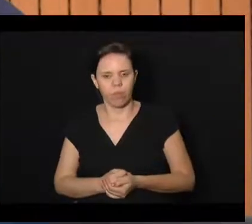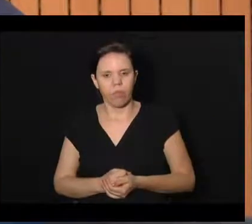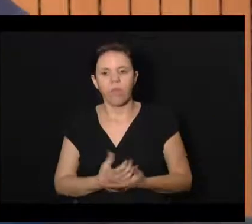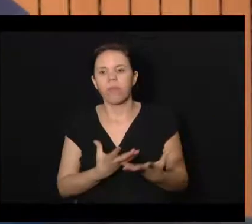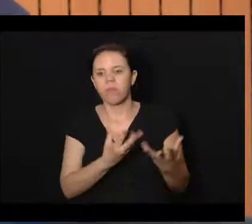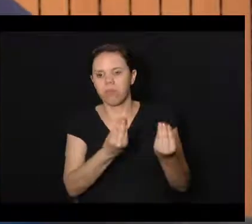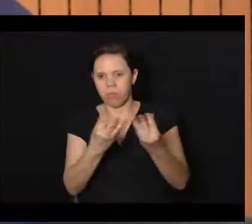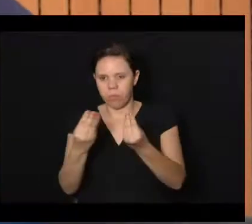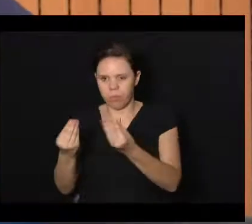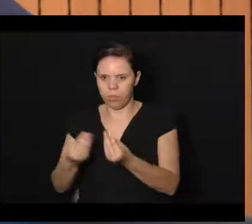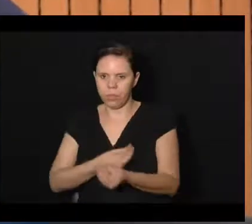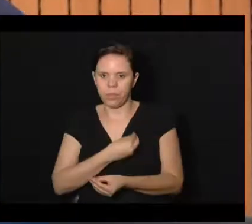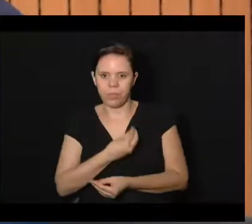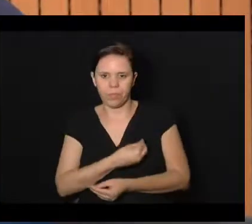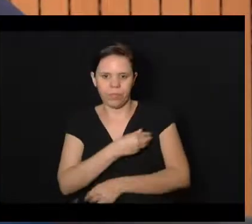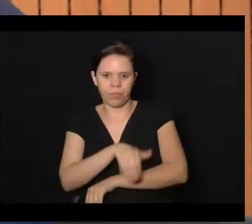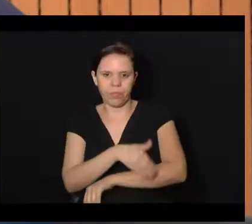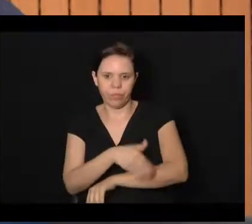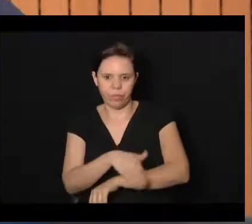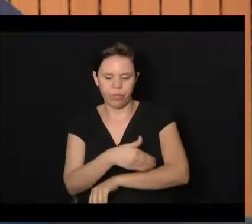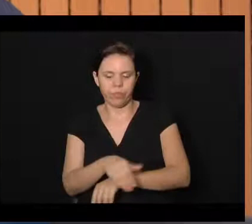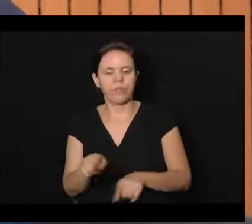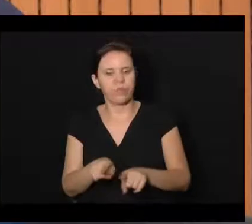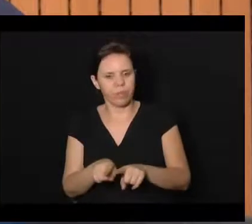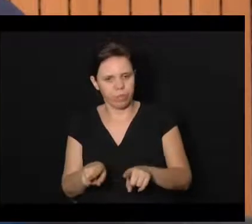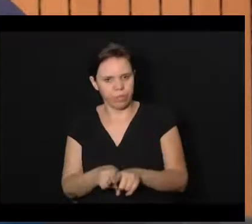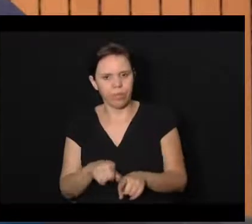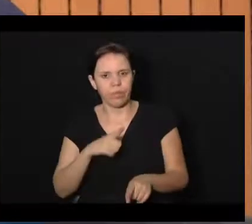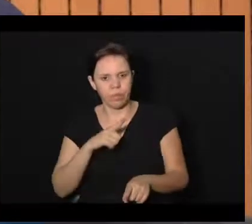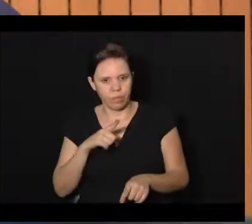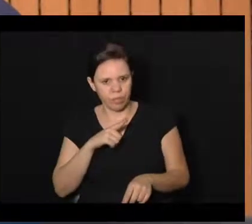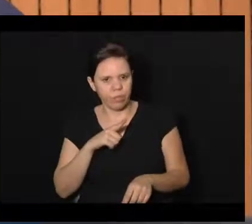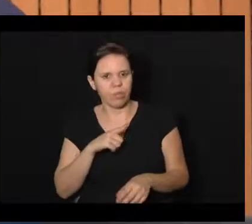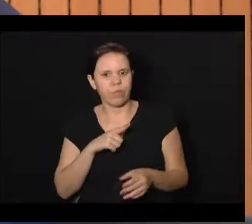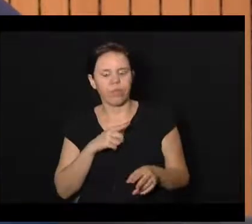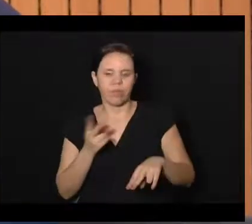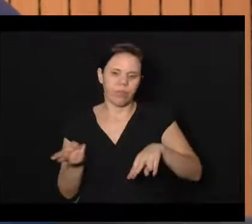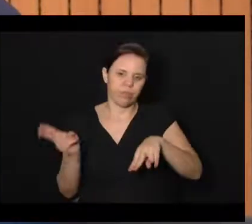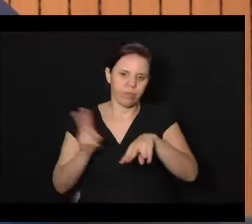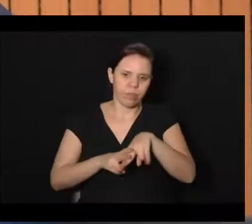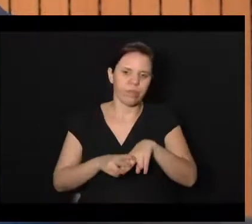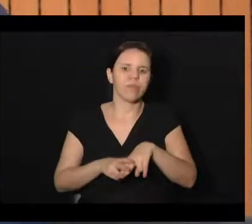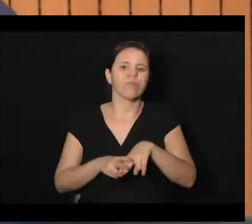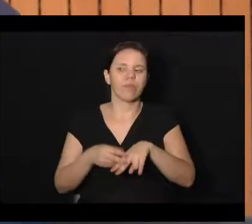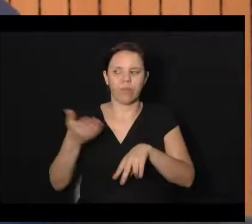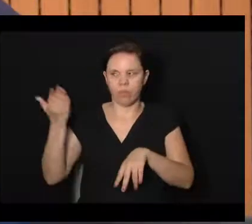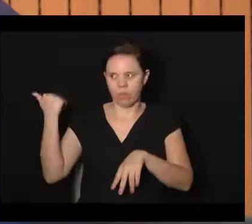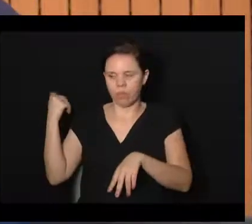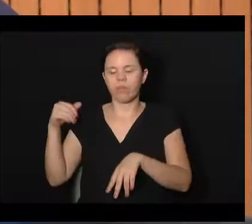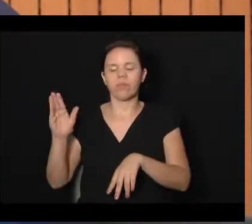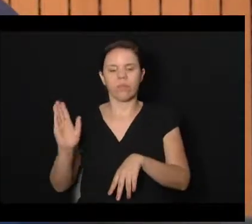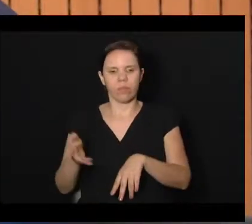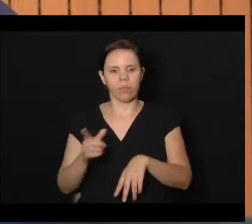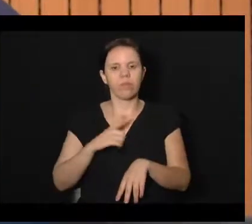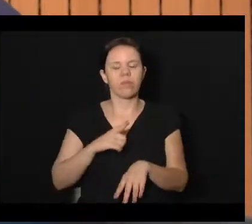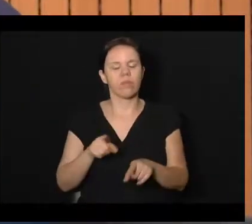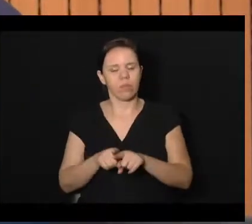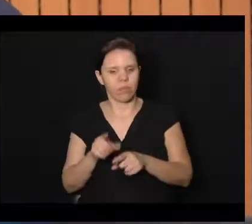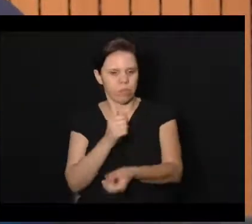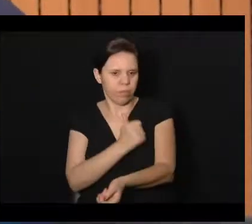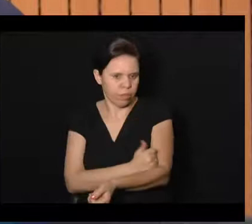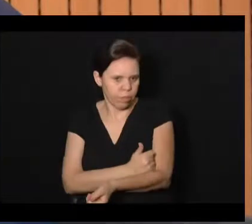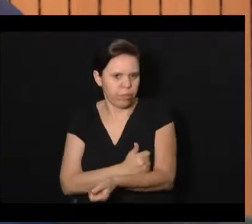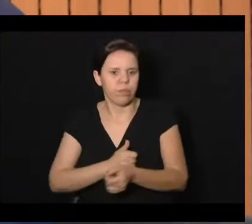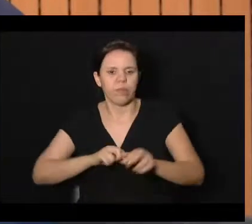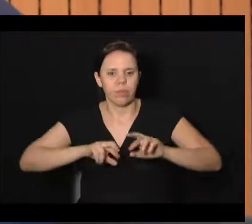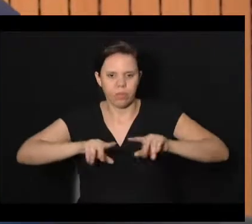deles tenha três possuem antecedente criminal às vezes a própria situação a própria dependência química via de regra leva essa